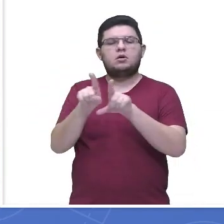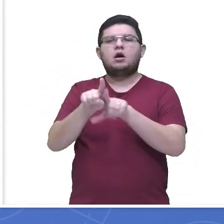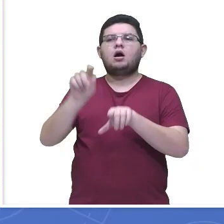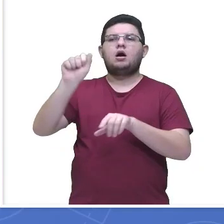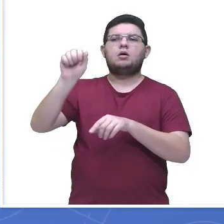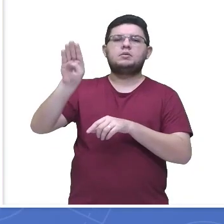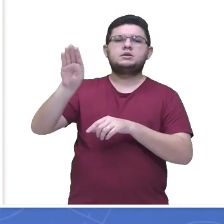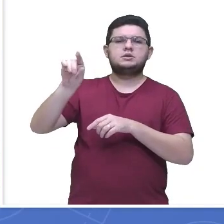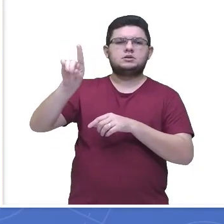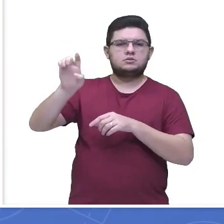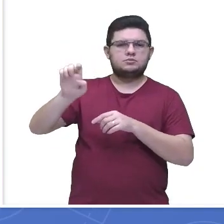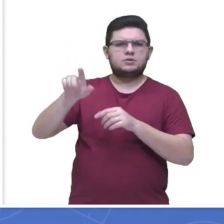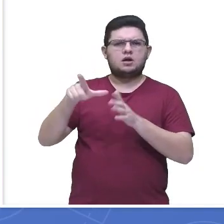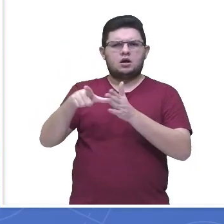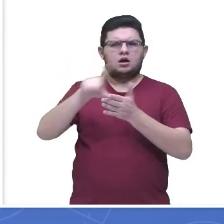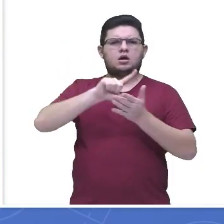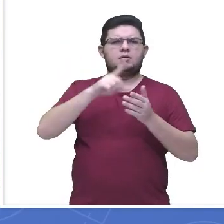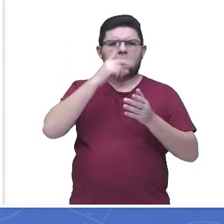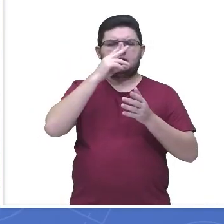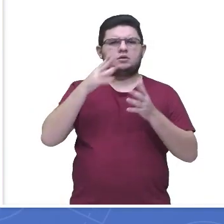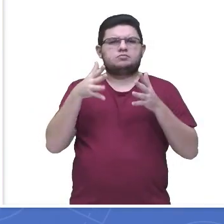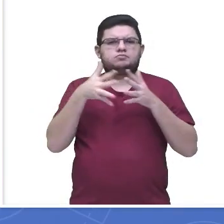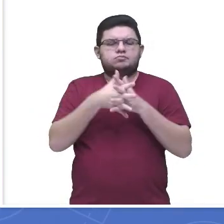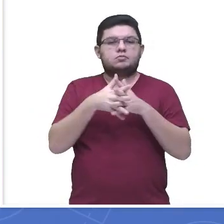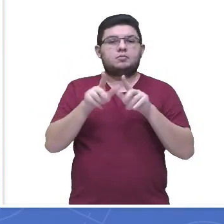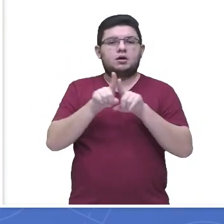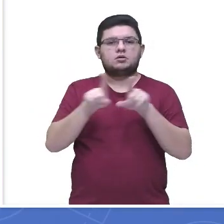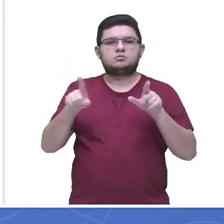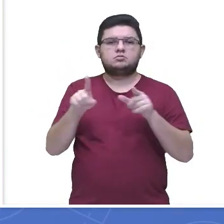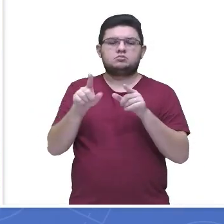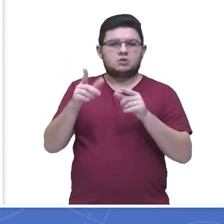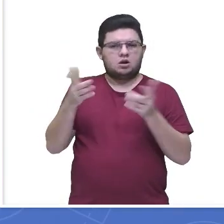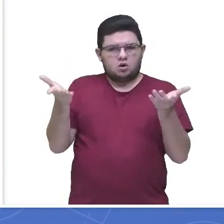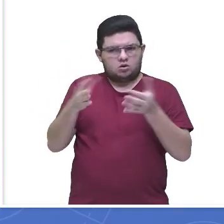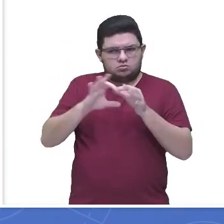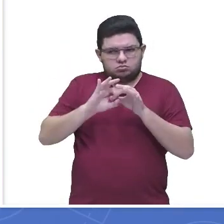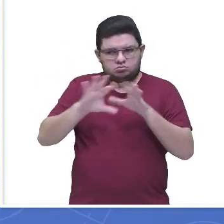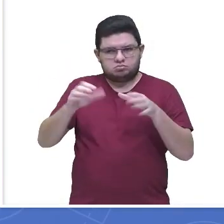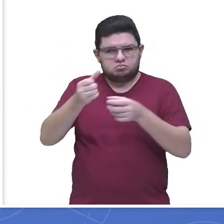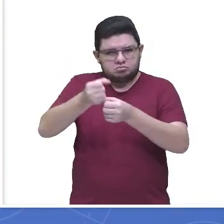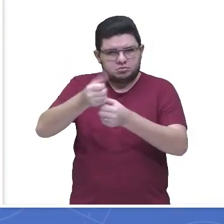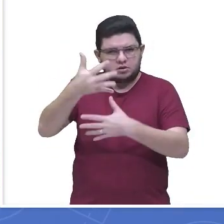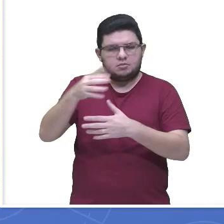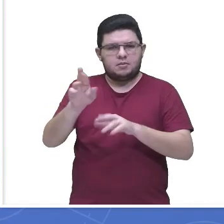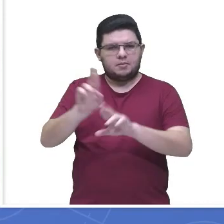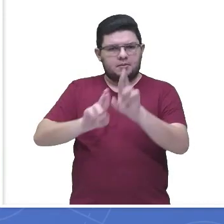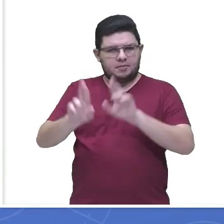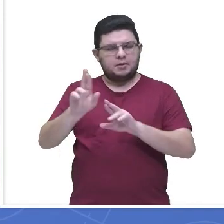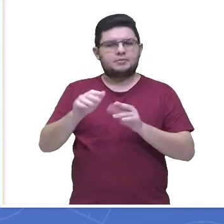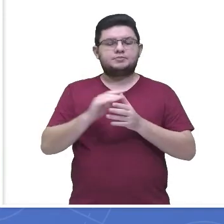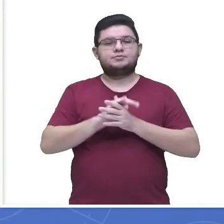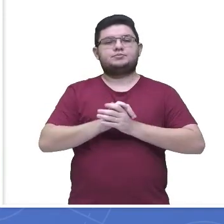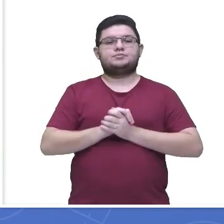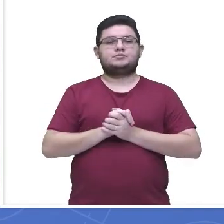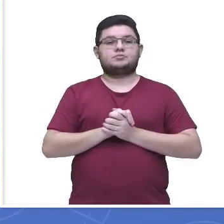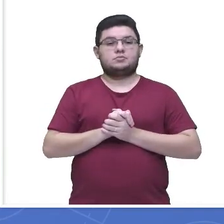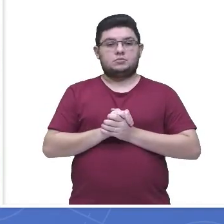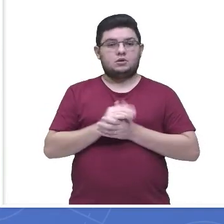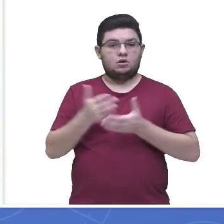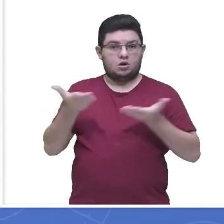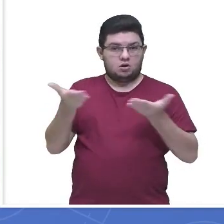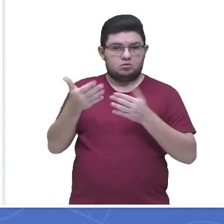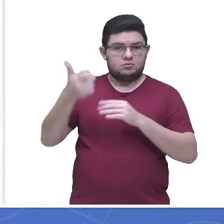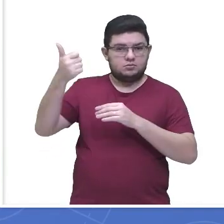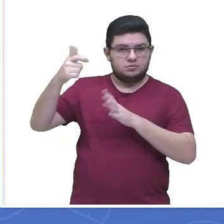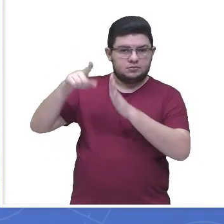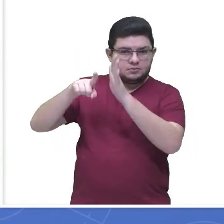alguma coisa, mas aproveita aí que liberou e vai mandando a sua resposta, tá bom? Enquanto isso, a gente vai vendo aí a primeira questão. Olha só,